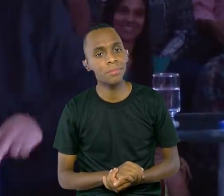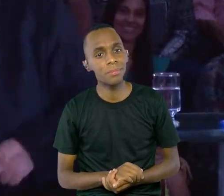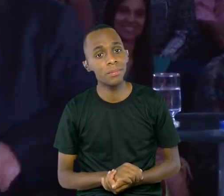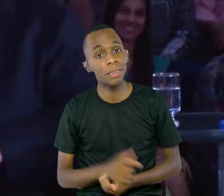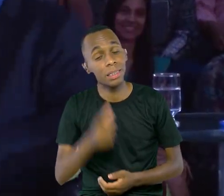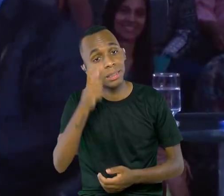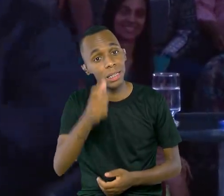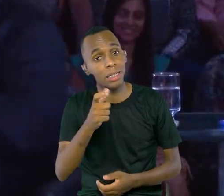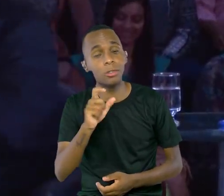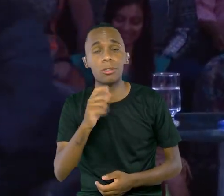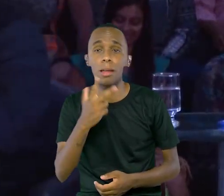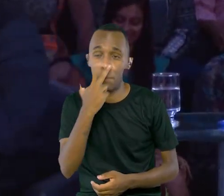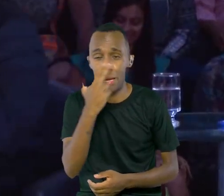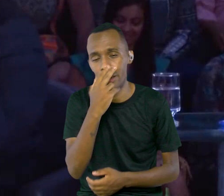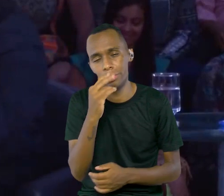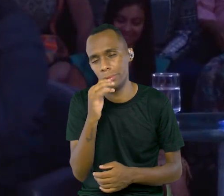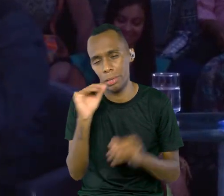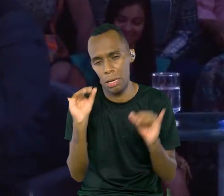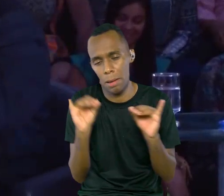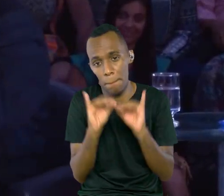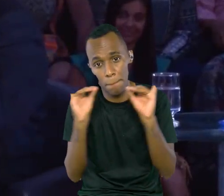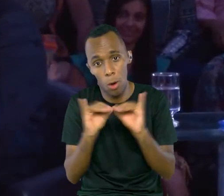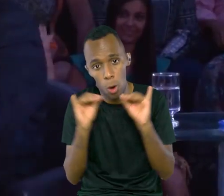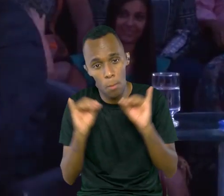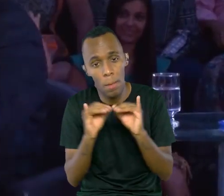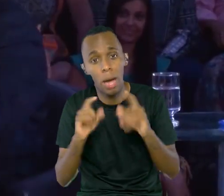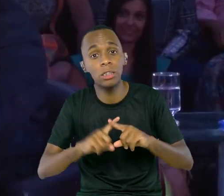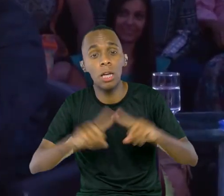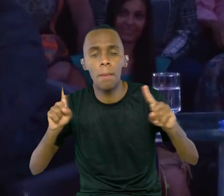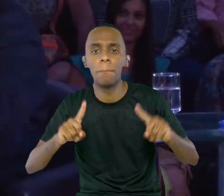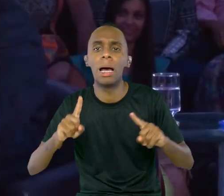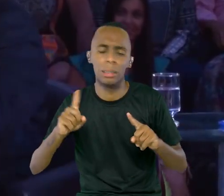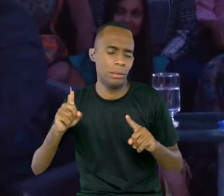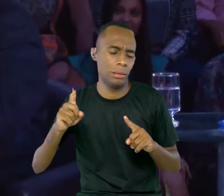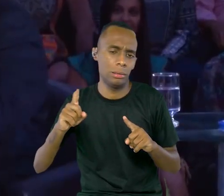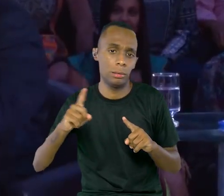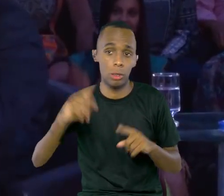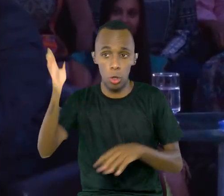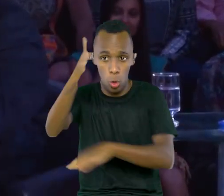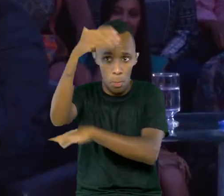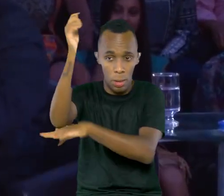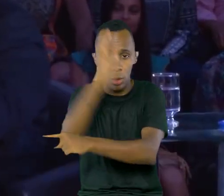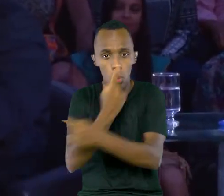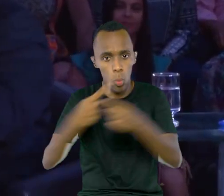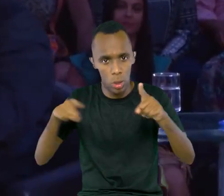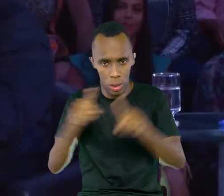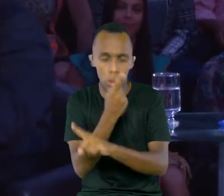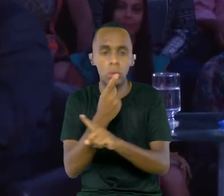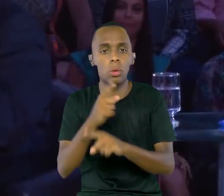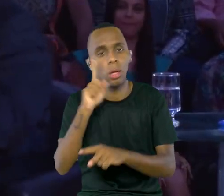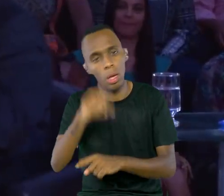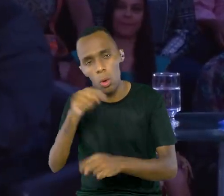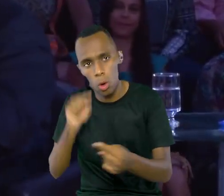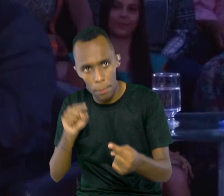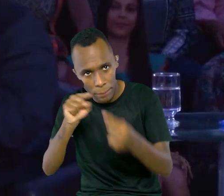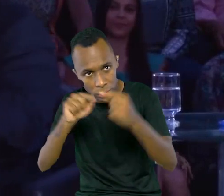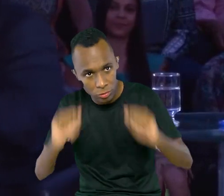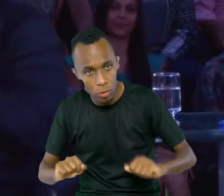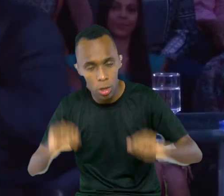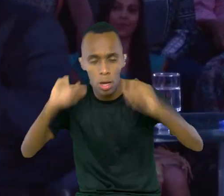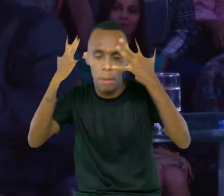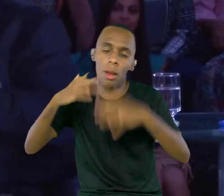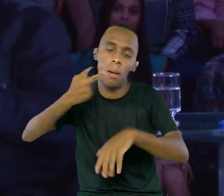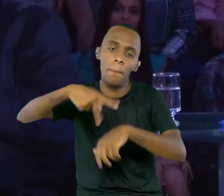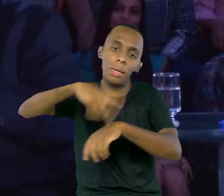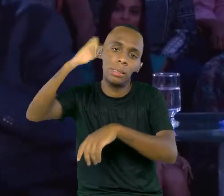É interessante porque pode parecer tolo, mas a existência de hinos nacionais, sem negar o gostoso, que é a